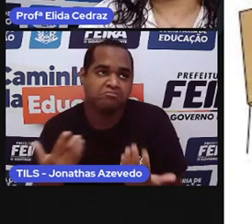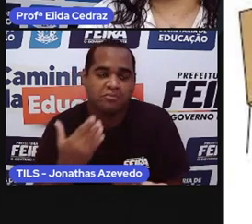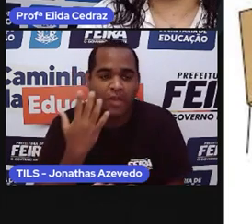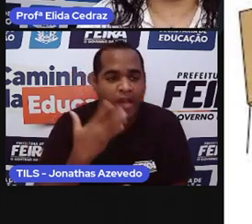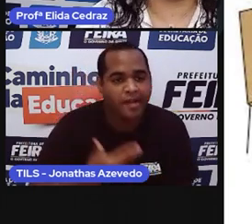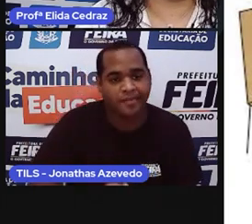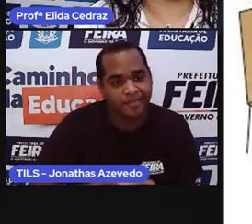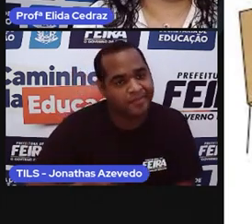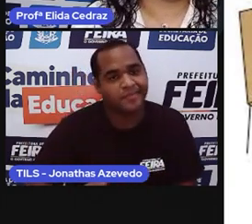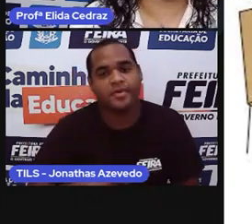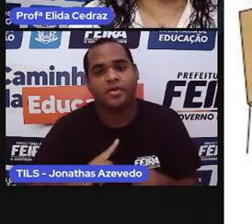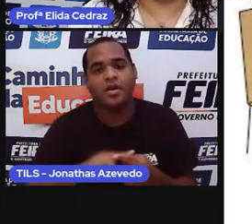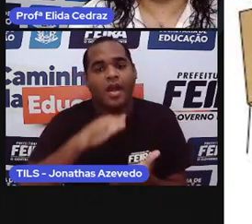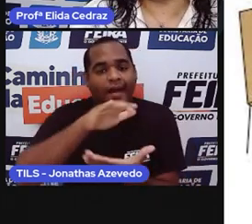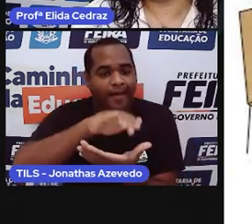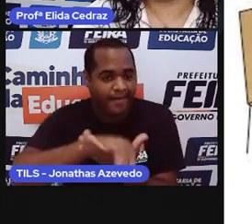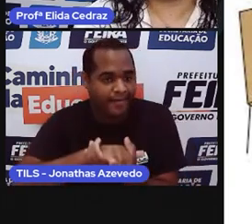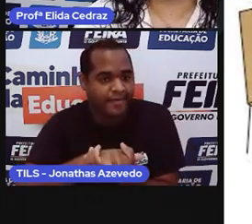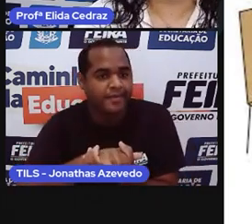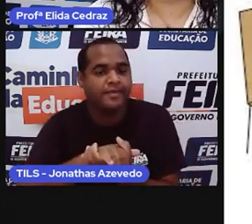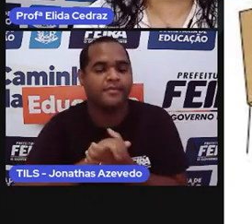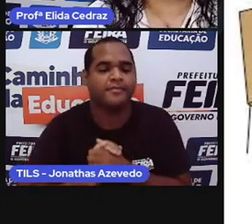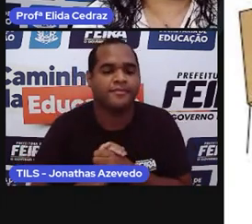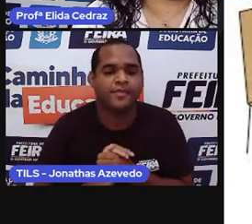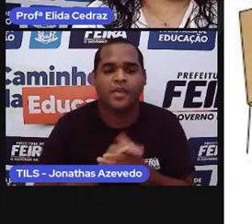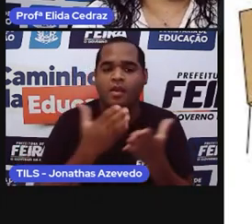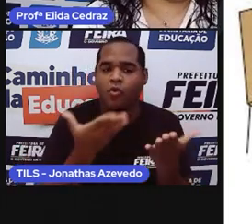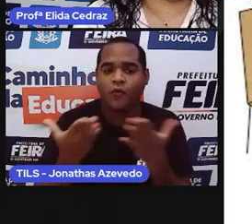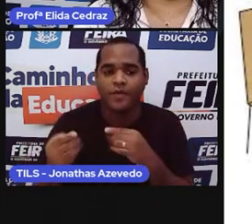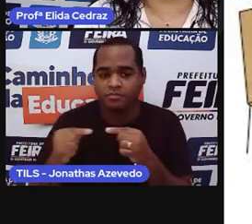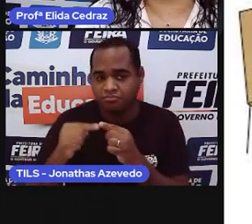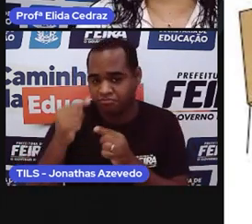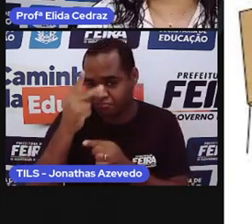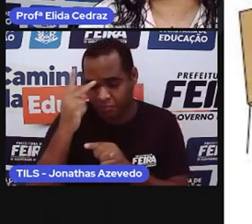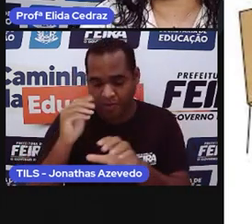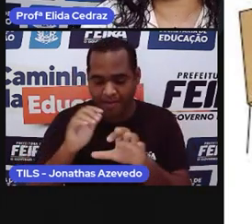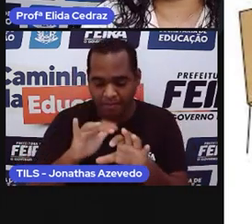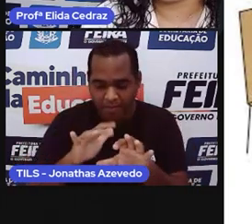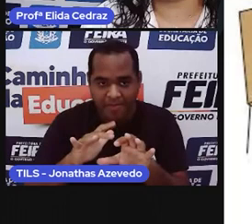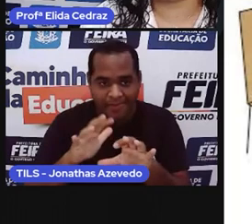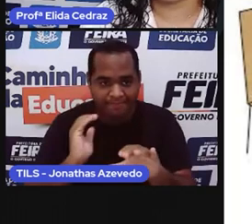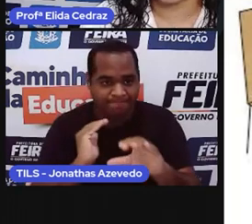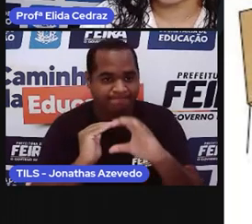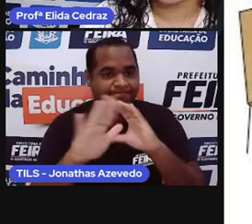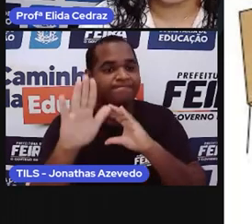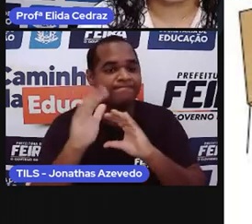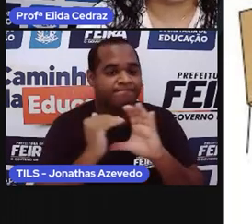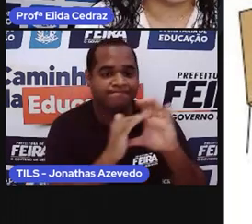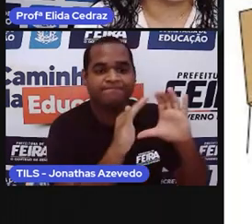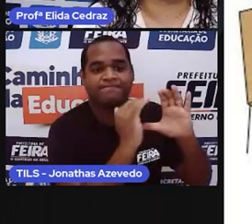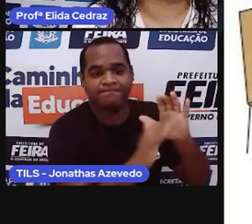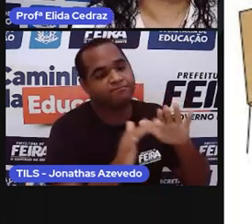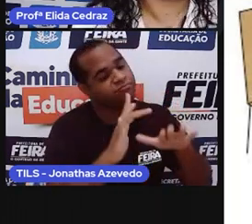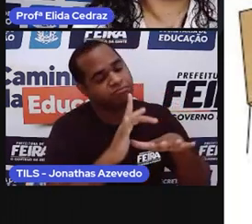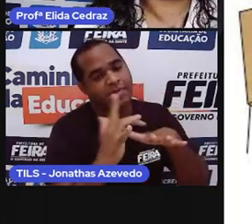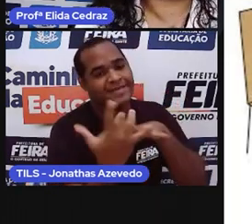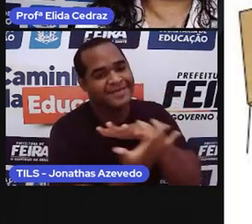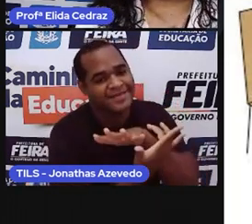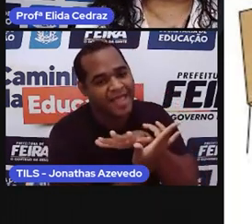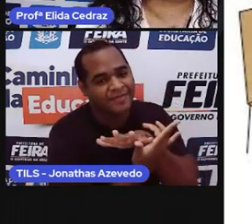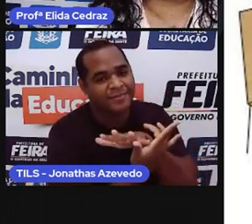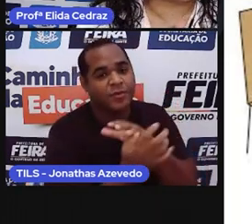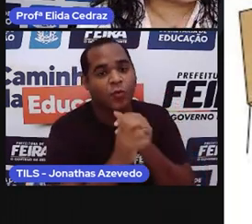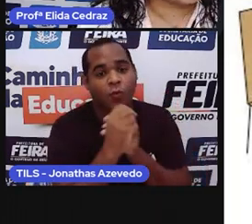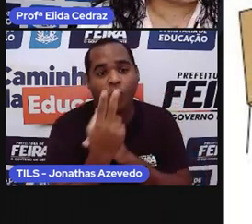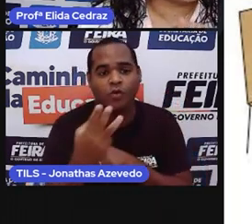bebê, de casamento, o convite digital, que é aquele que é enviado para as redes sociais ou